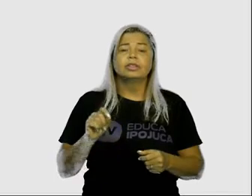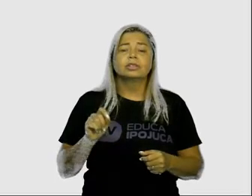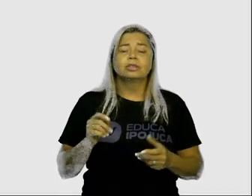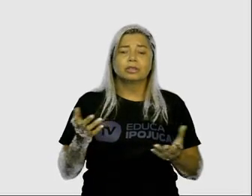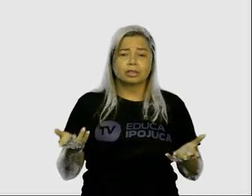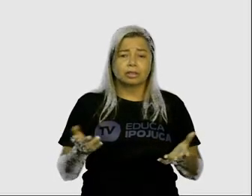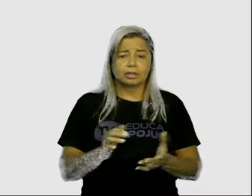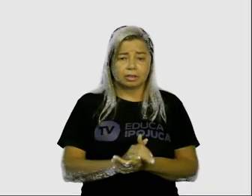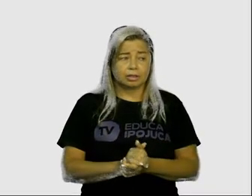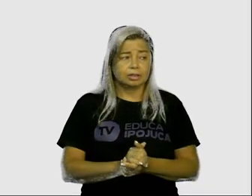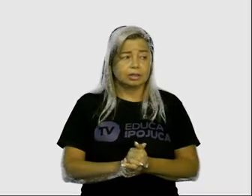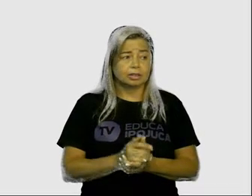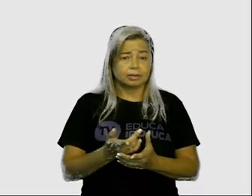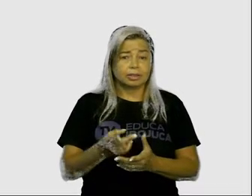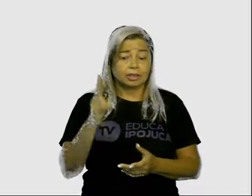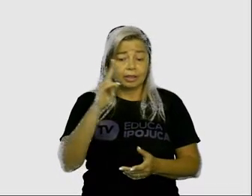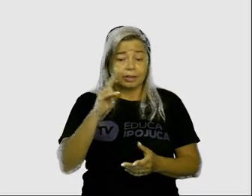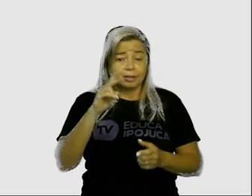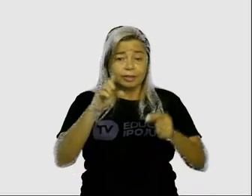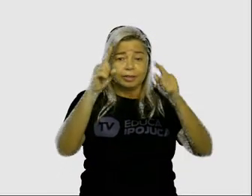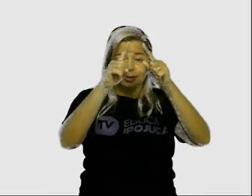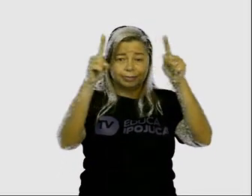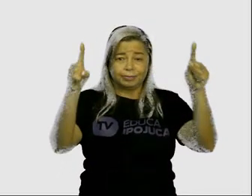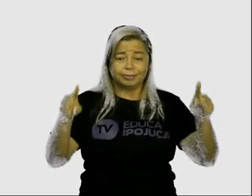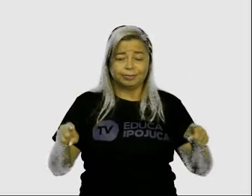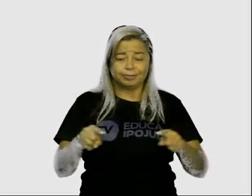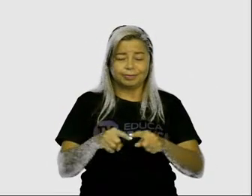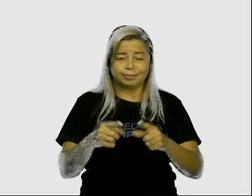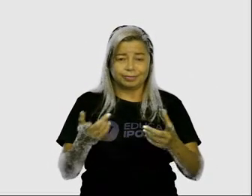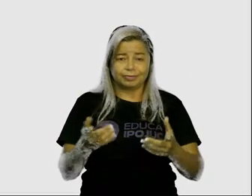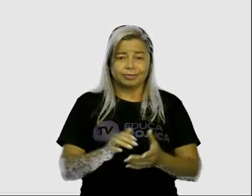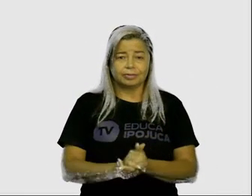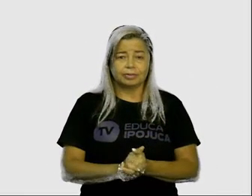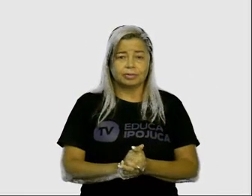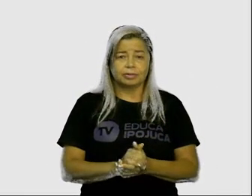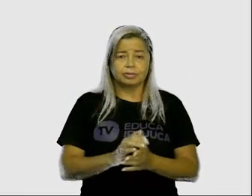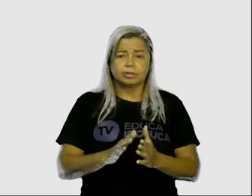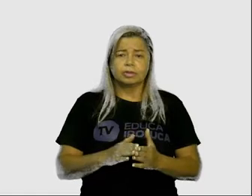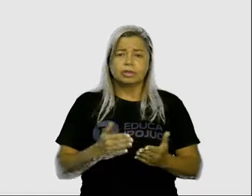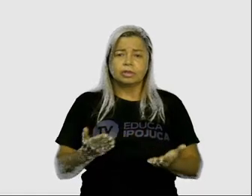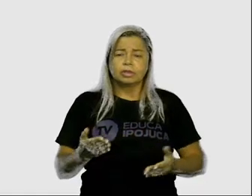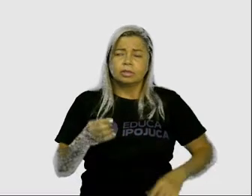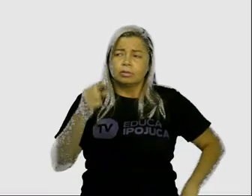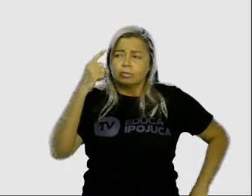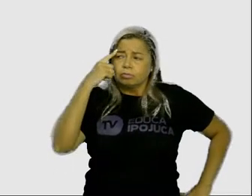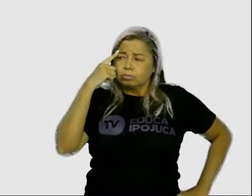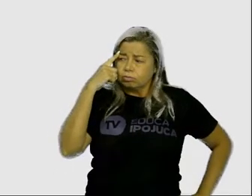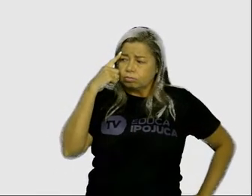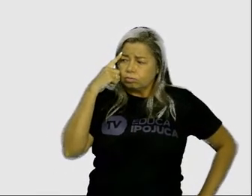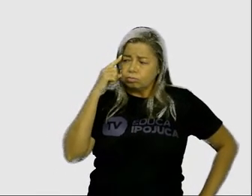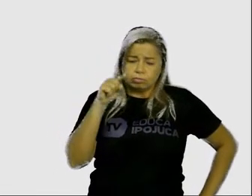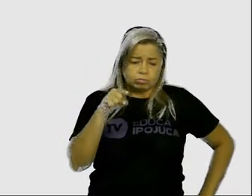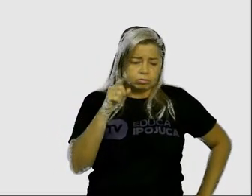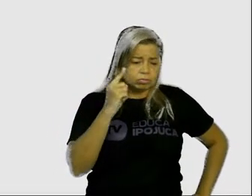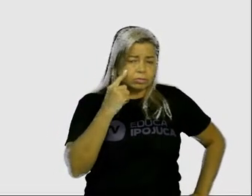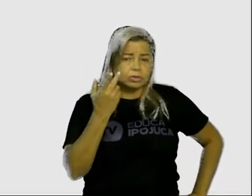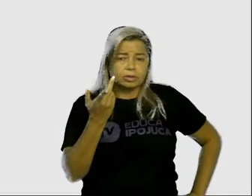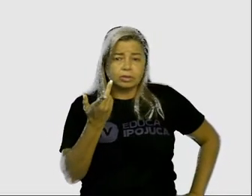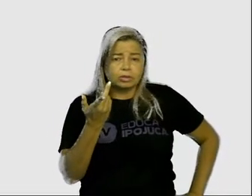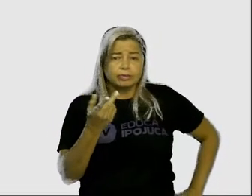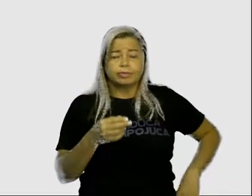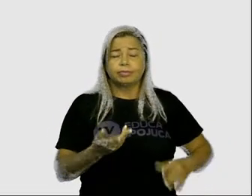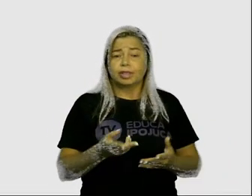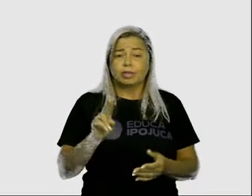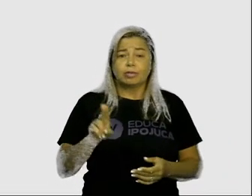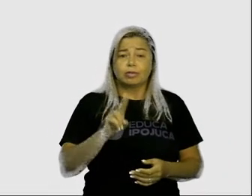vendo o quê? Um quadro. E esse quadro alguém pensou, ouviu a imagem, começou a